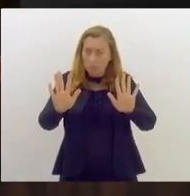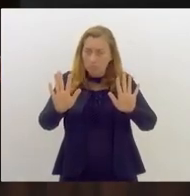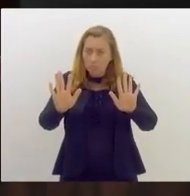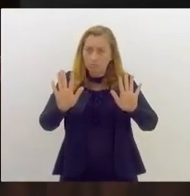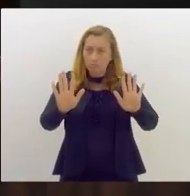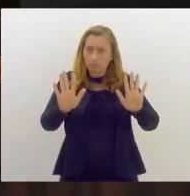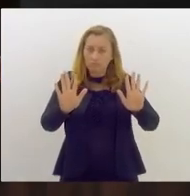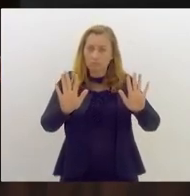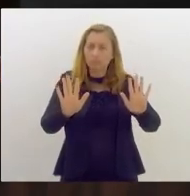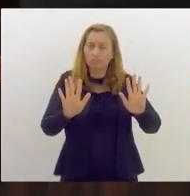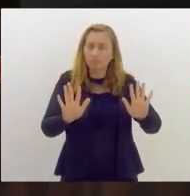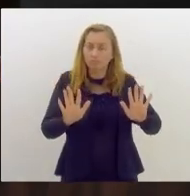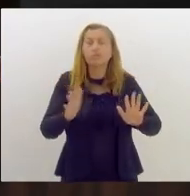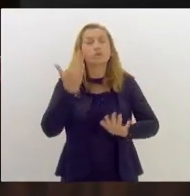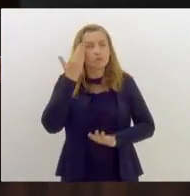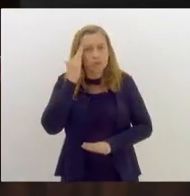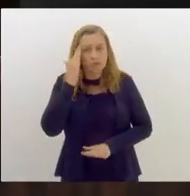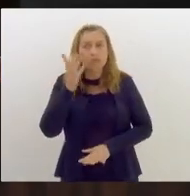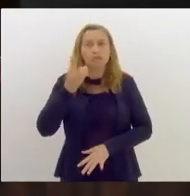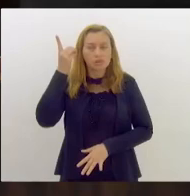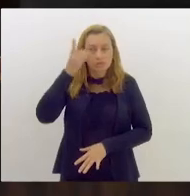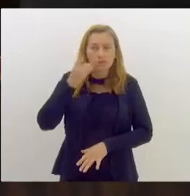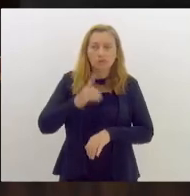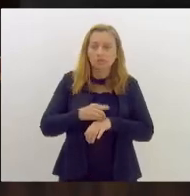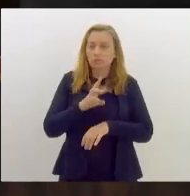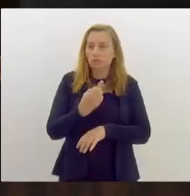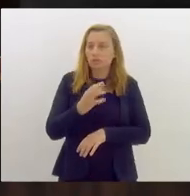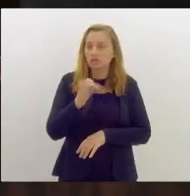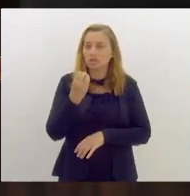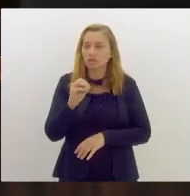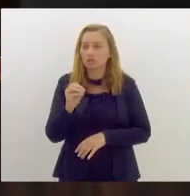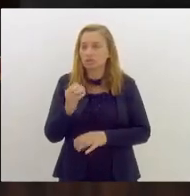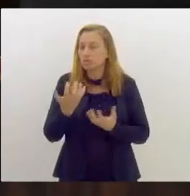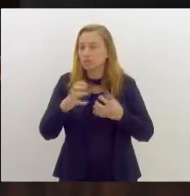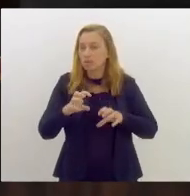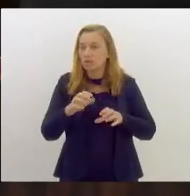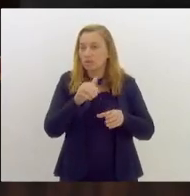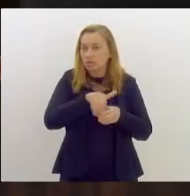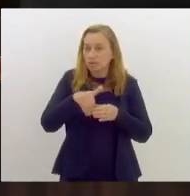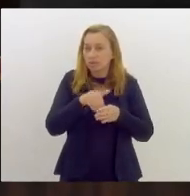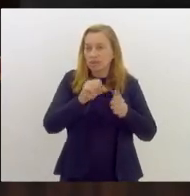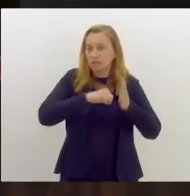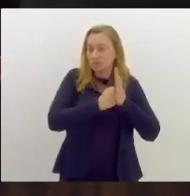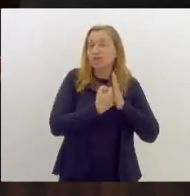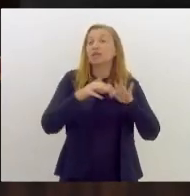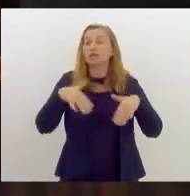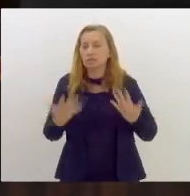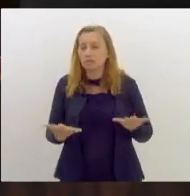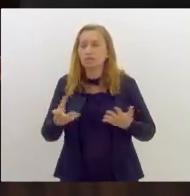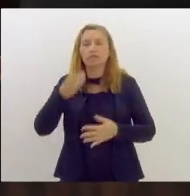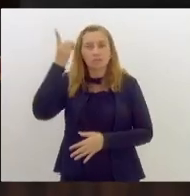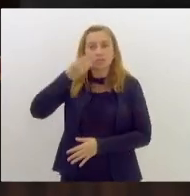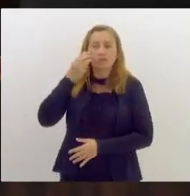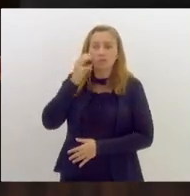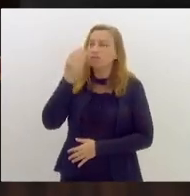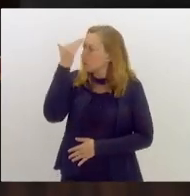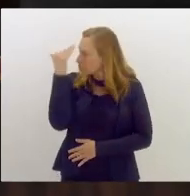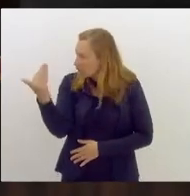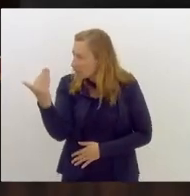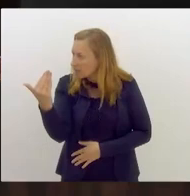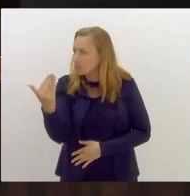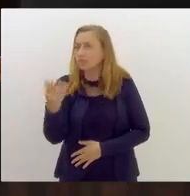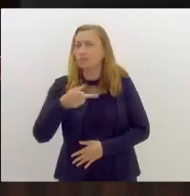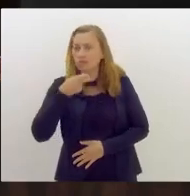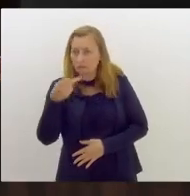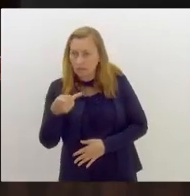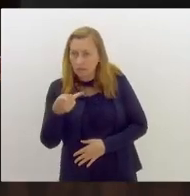tá aqui eu entendi o deputado Dr Sérgio não quer voltar a ver a tua vento então o deputado valdec obrigado pela